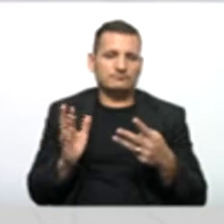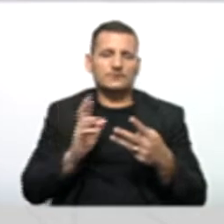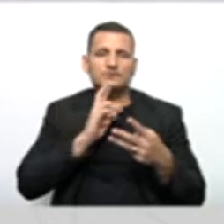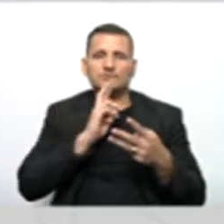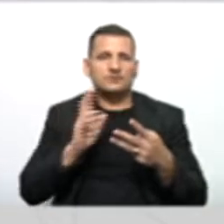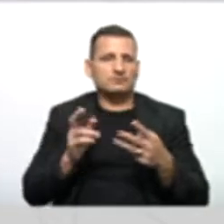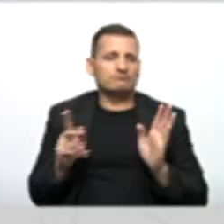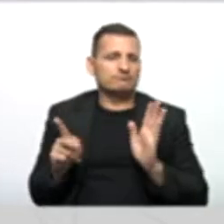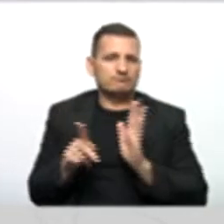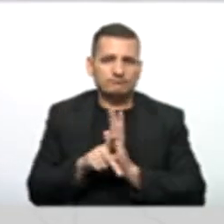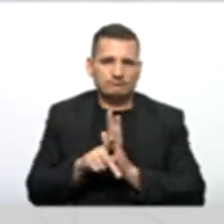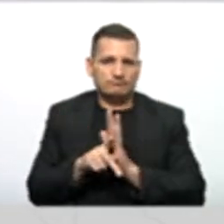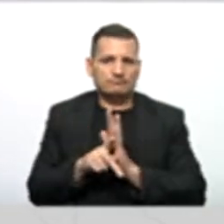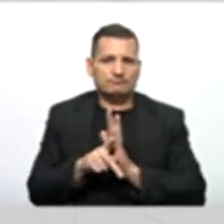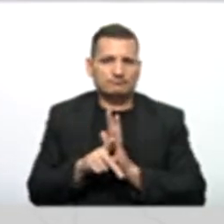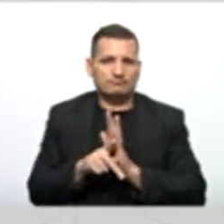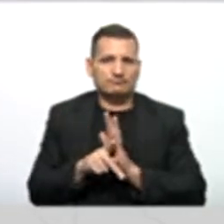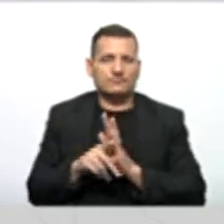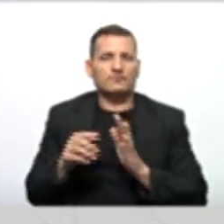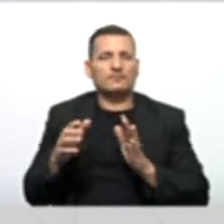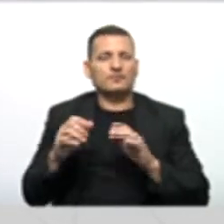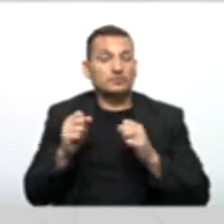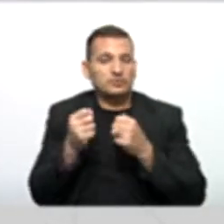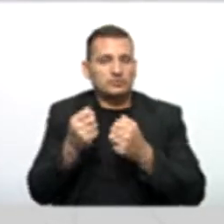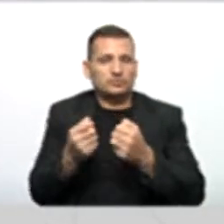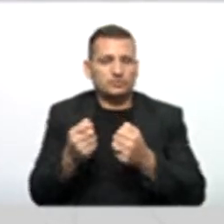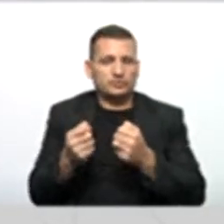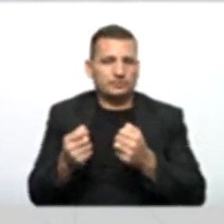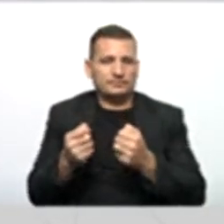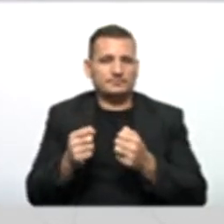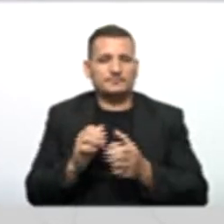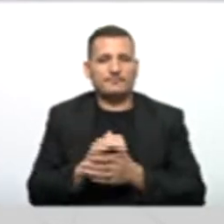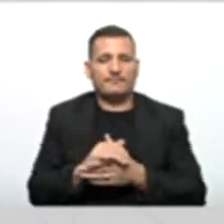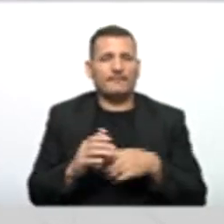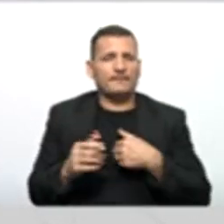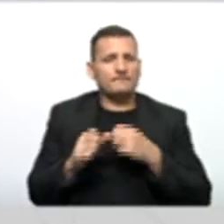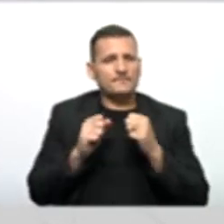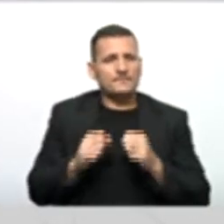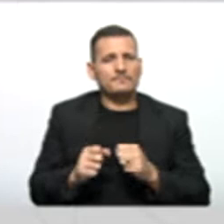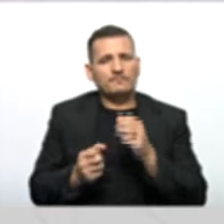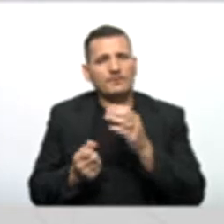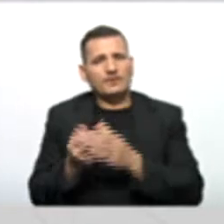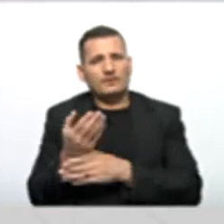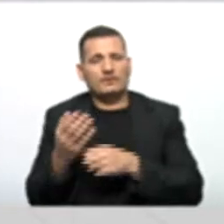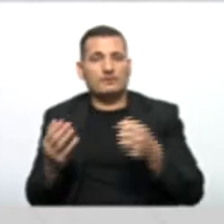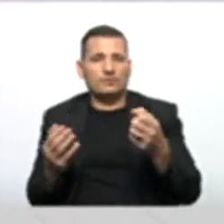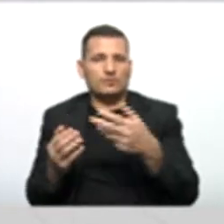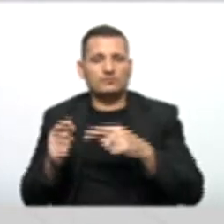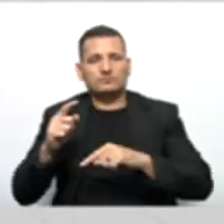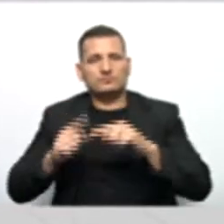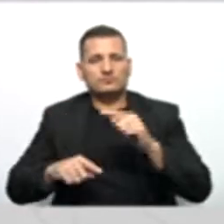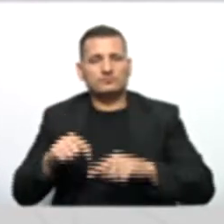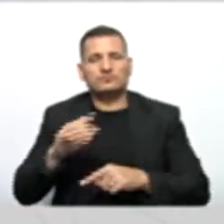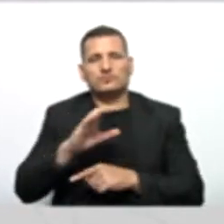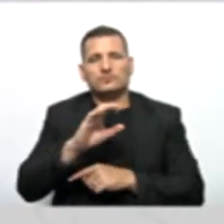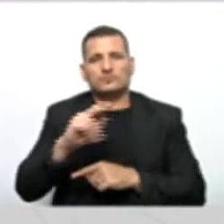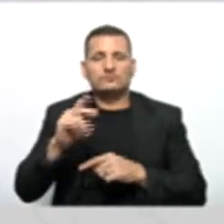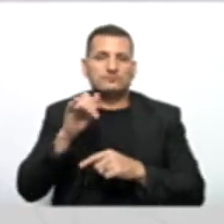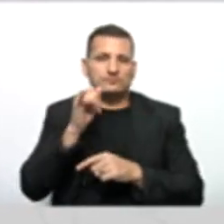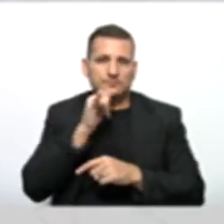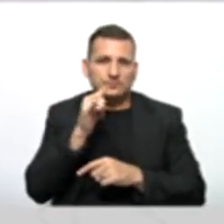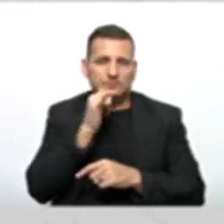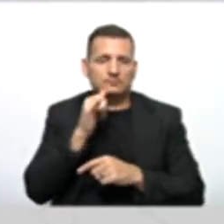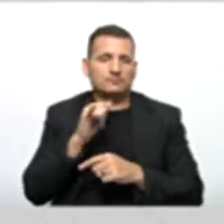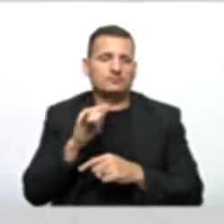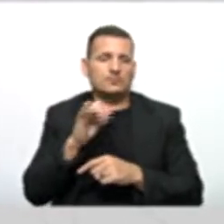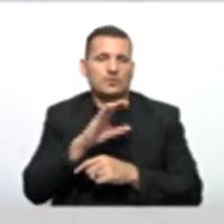exclusivo desse meu esforço temporário, certo? Então, eu posso criar um novo produto para a minha cooperativa de crédito, preciso criar uma